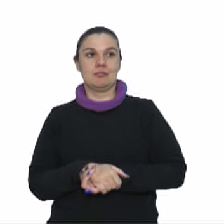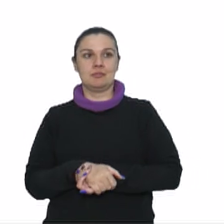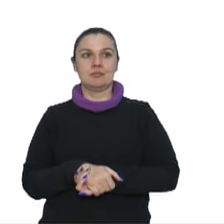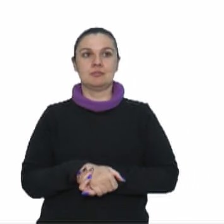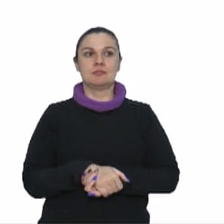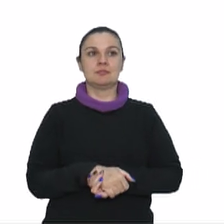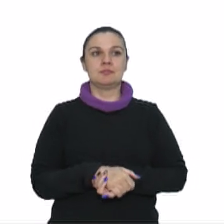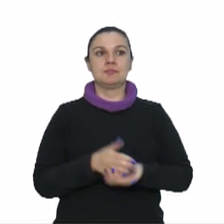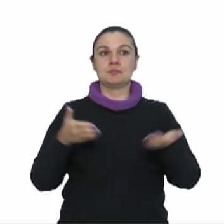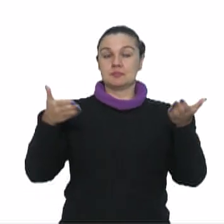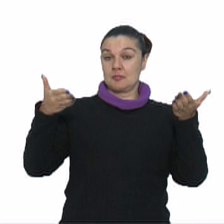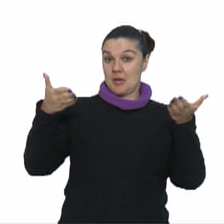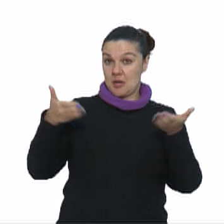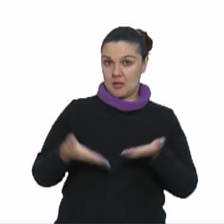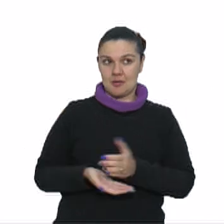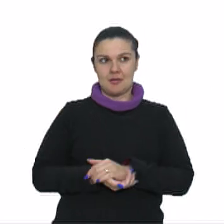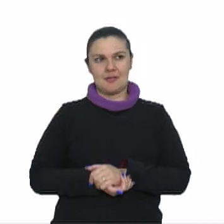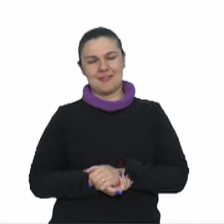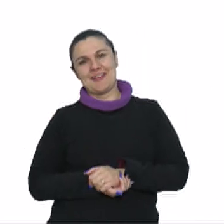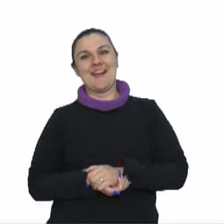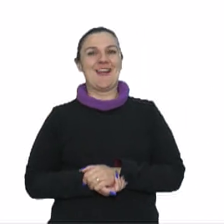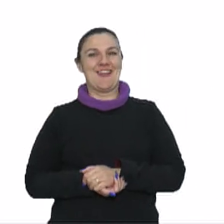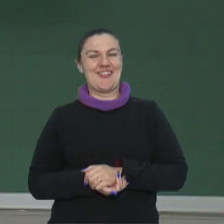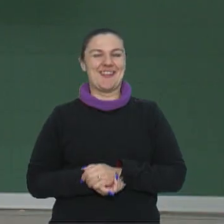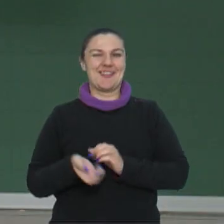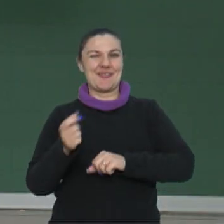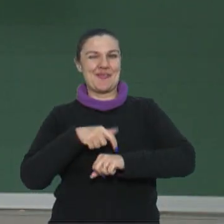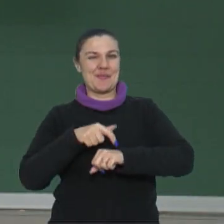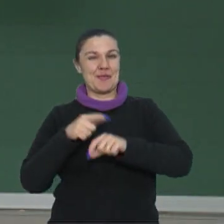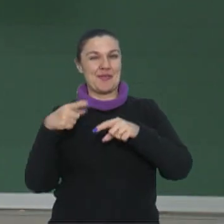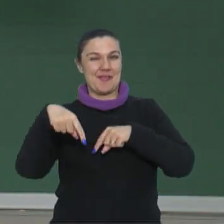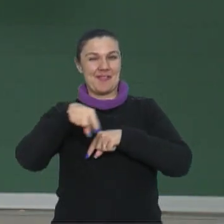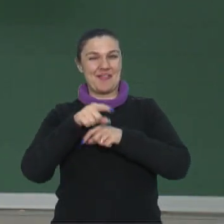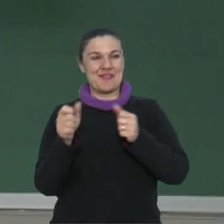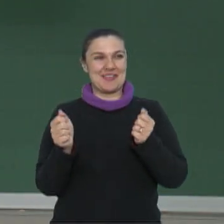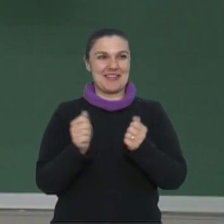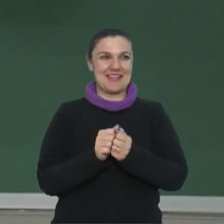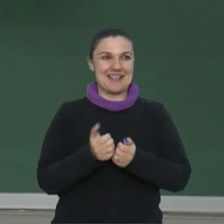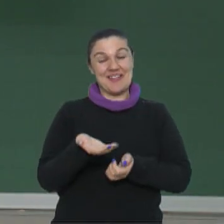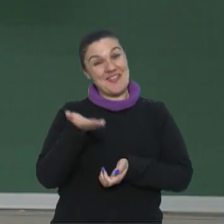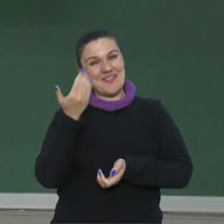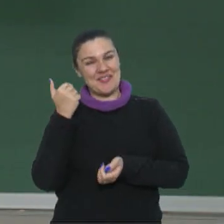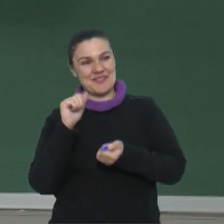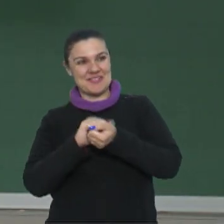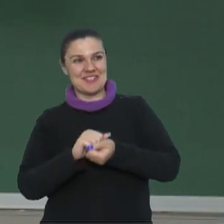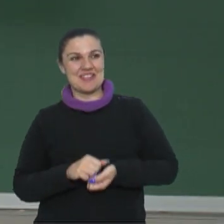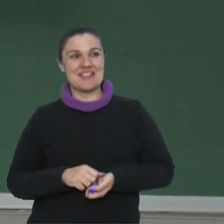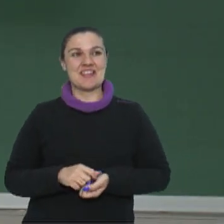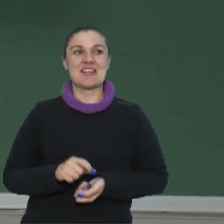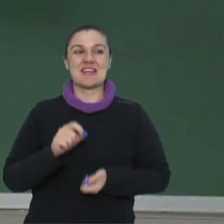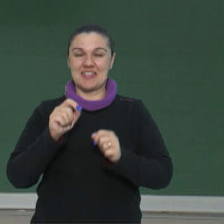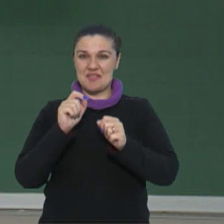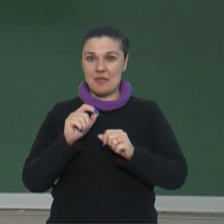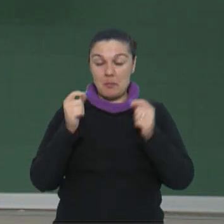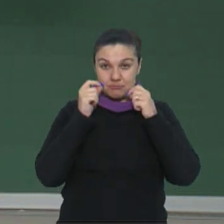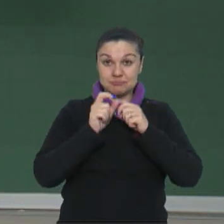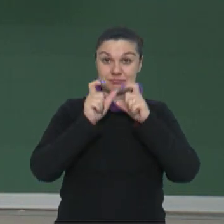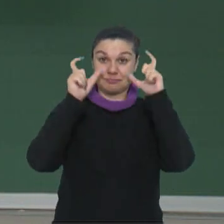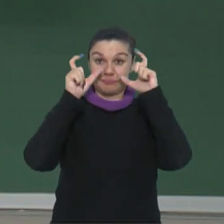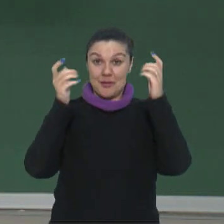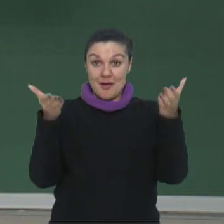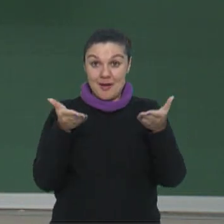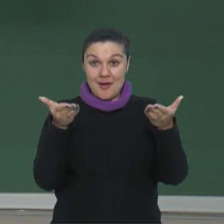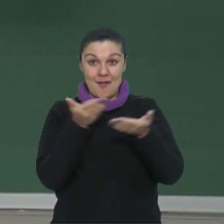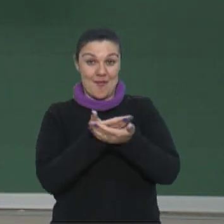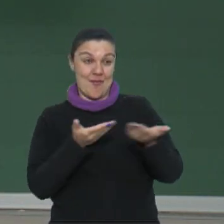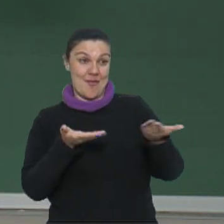guerra. Ah, chegou o grande momento. Vamos fazer juntos essa aí? Vamos ver quem ficou bem atento à nossa aula.